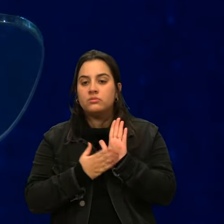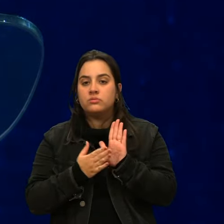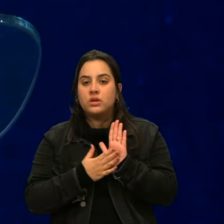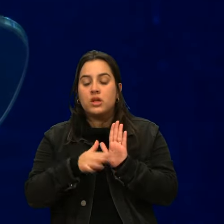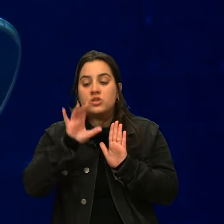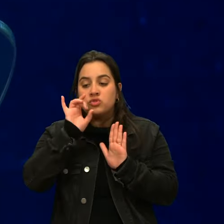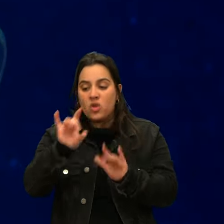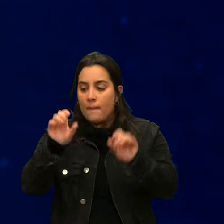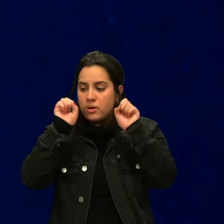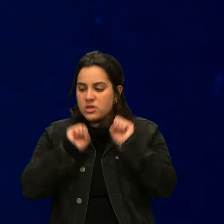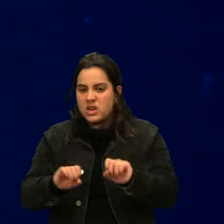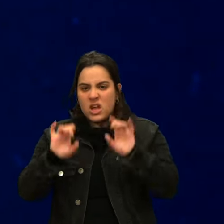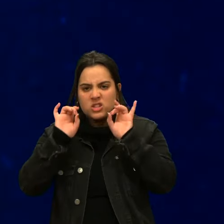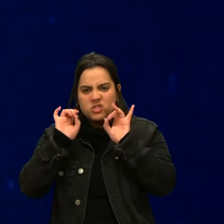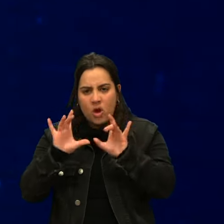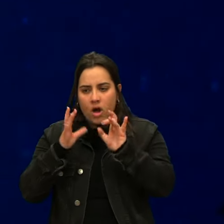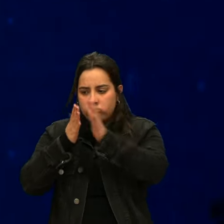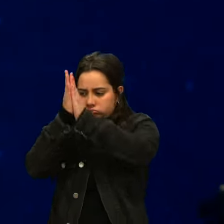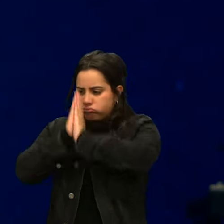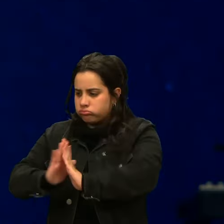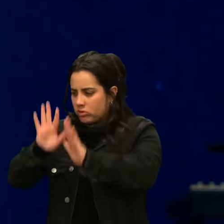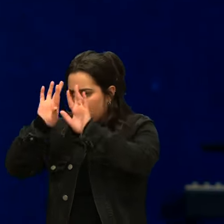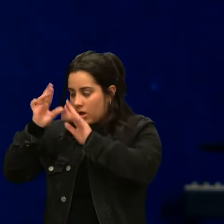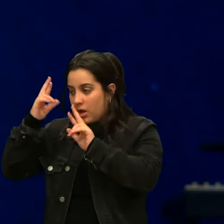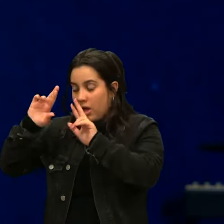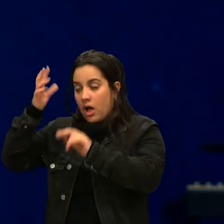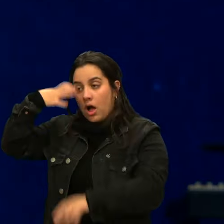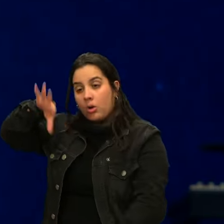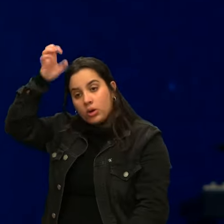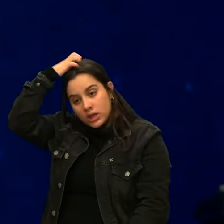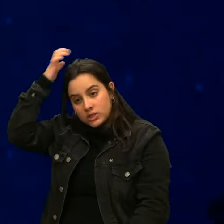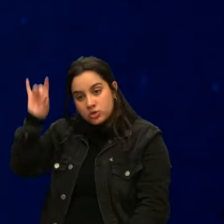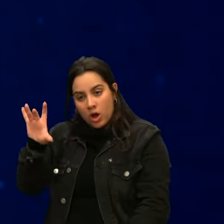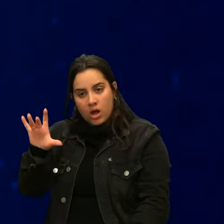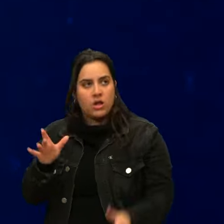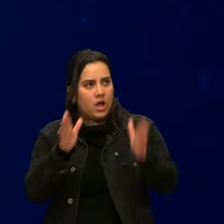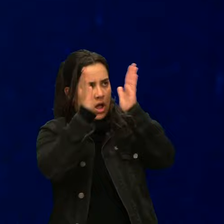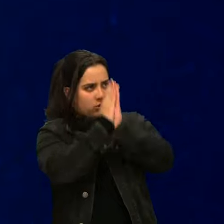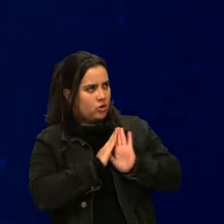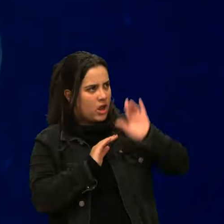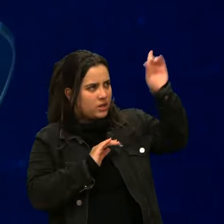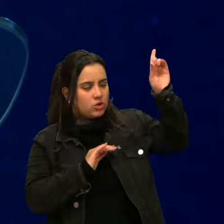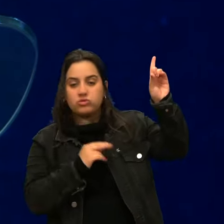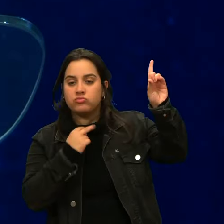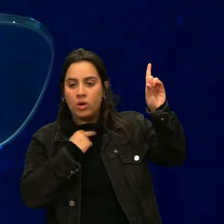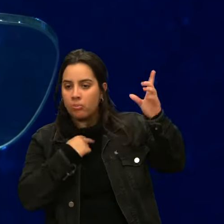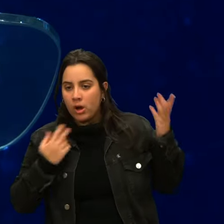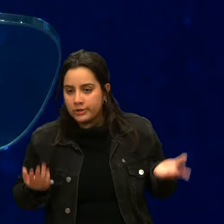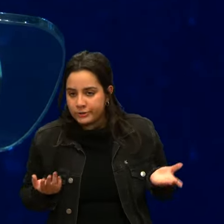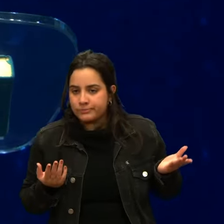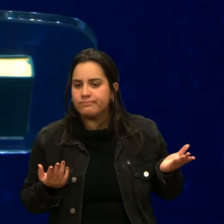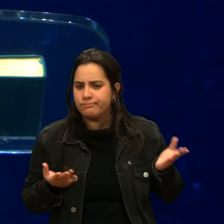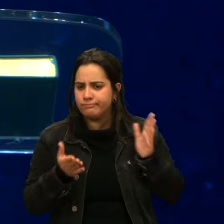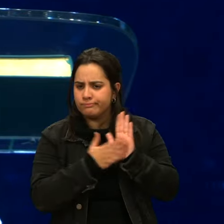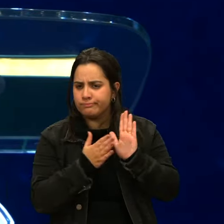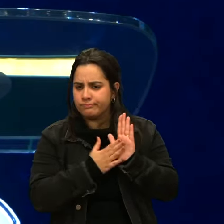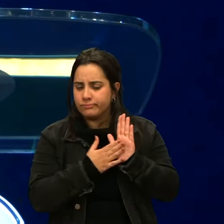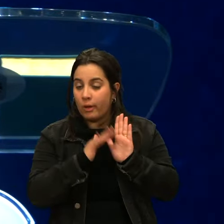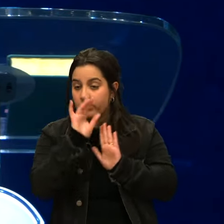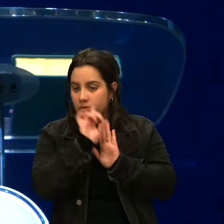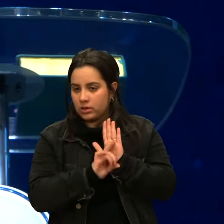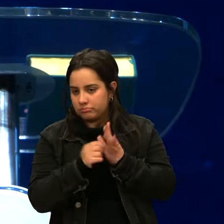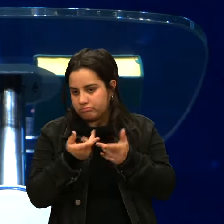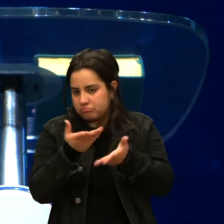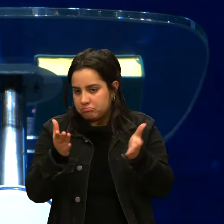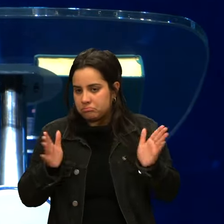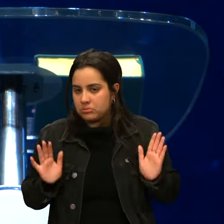adorar ao rei. Eles não poderiam adorar nenhum outro Deus. E Daniel, que já tinha escolhido não se distrair e